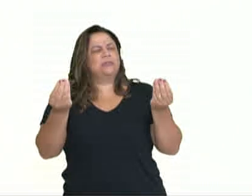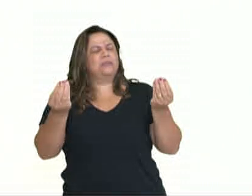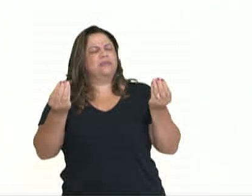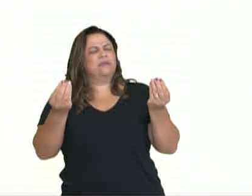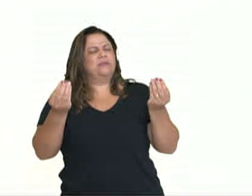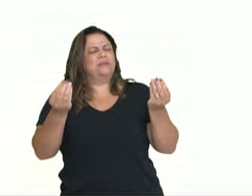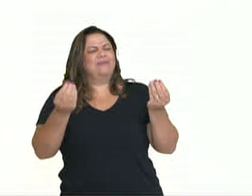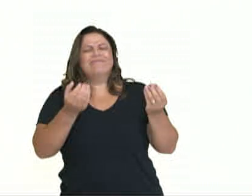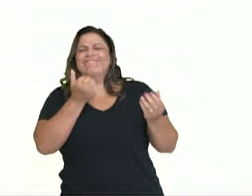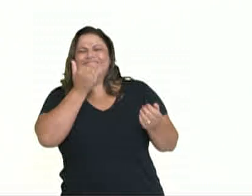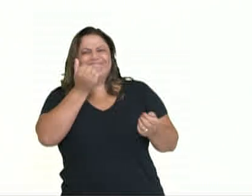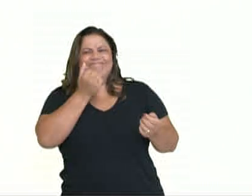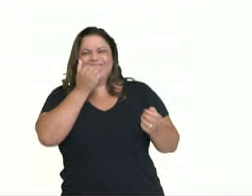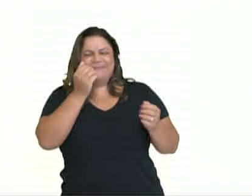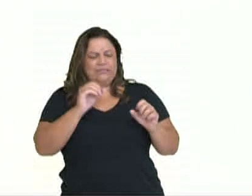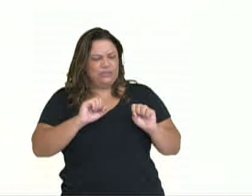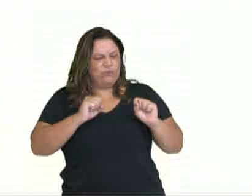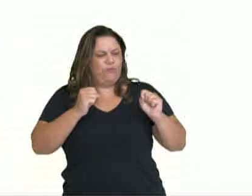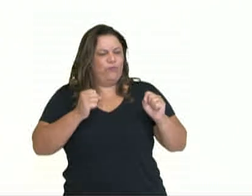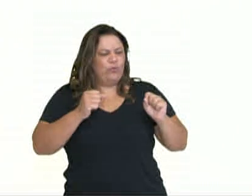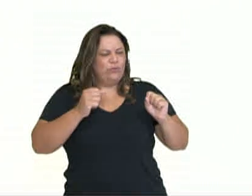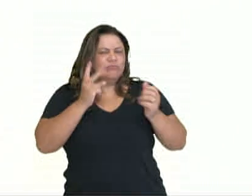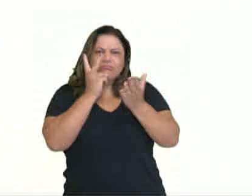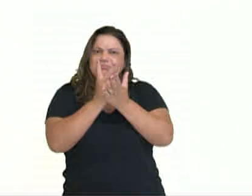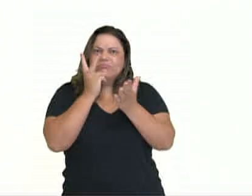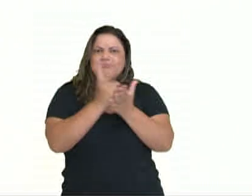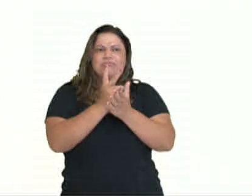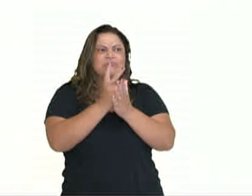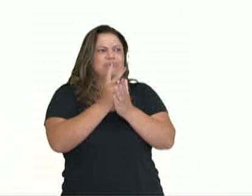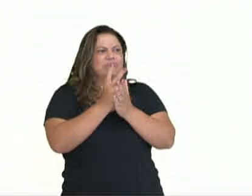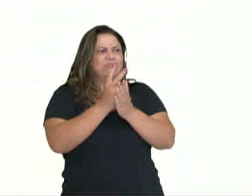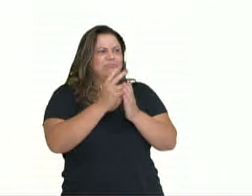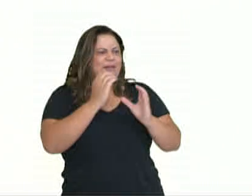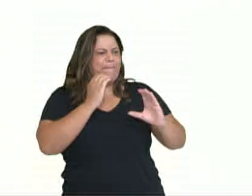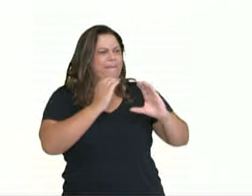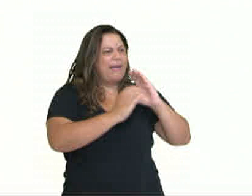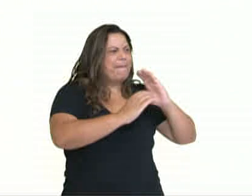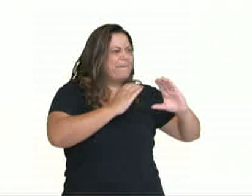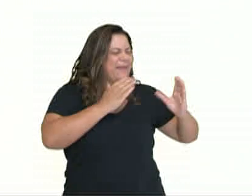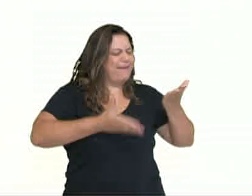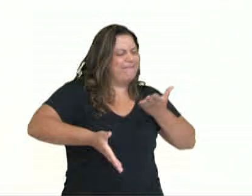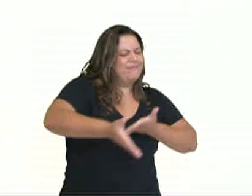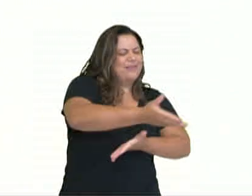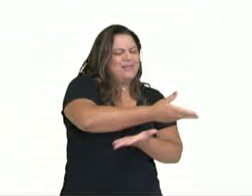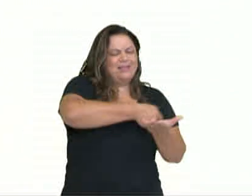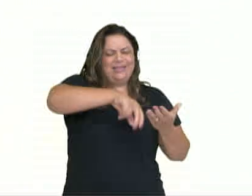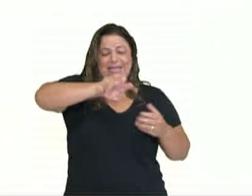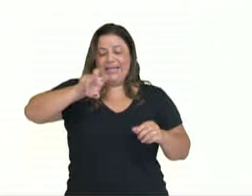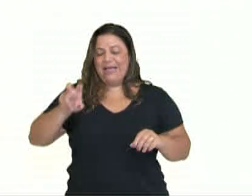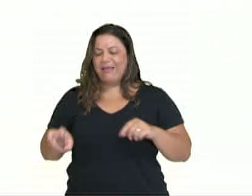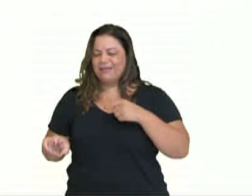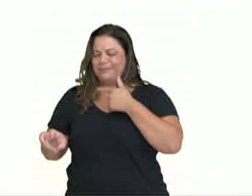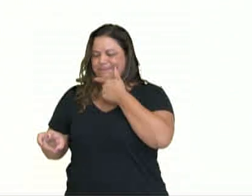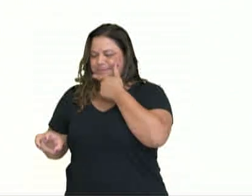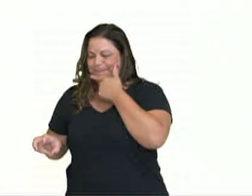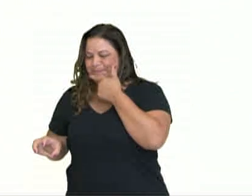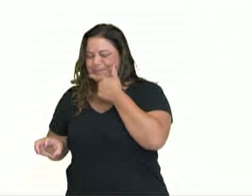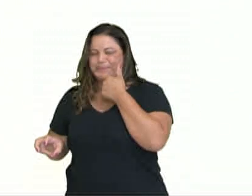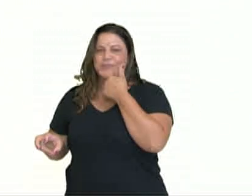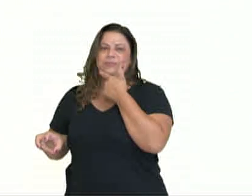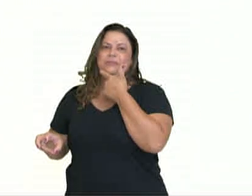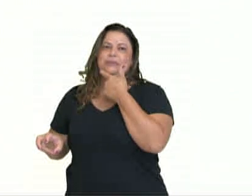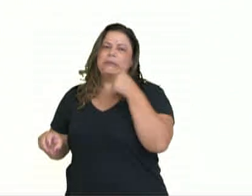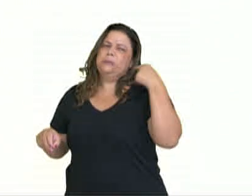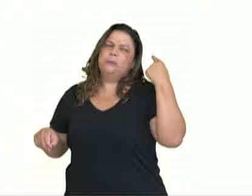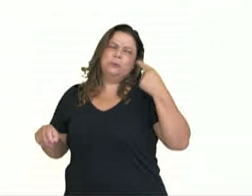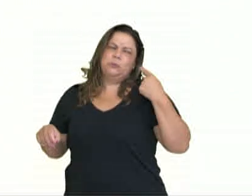para rompê-los. Sentei-me e tive vontade de rir. Incrível! Fora uma loucura fazer a